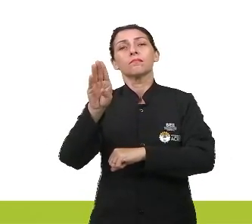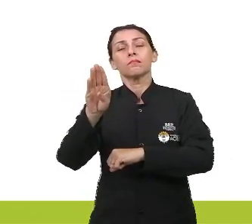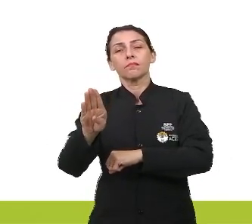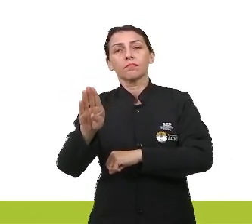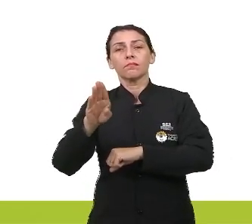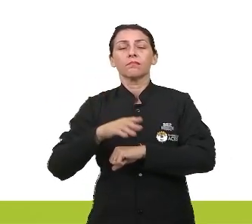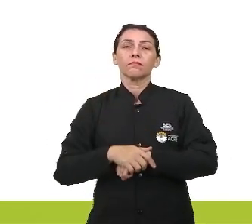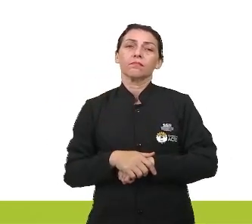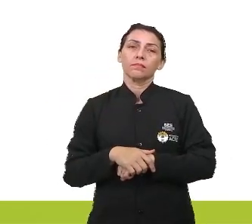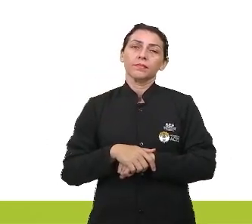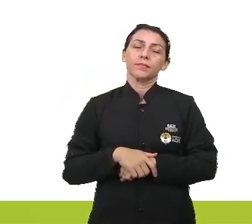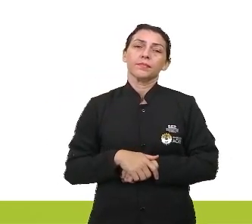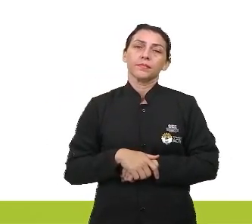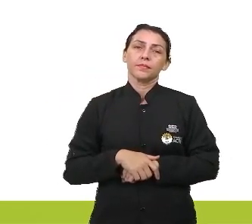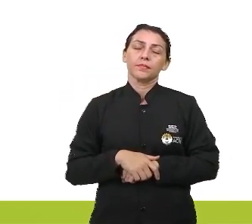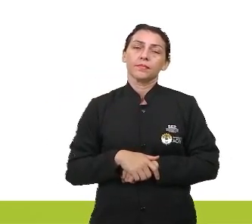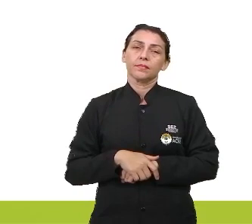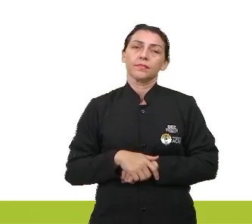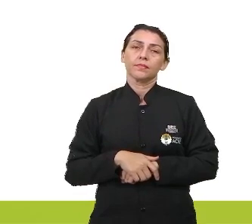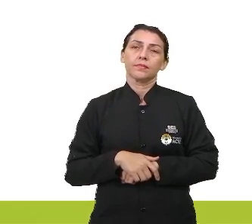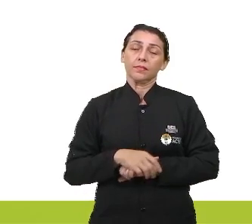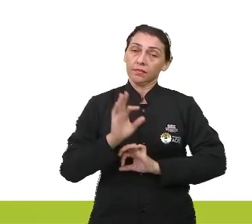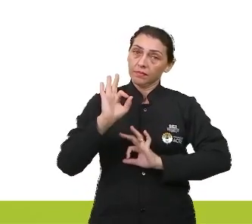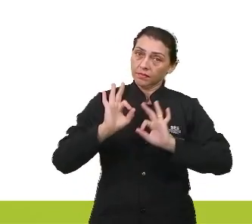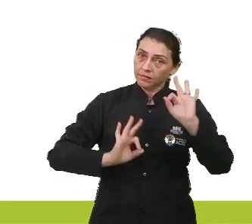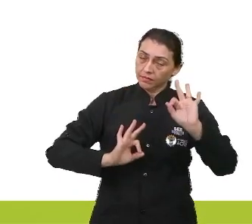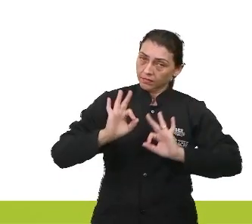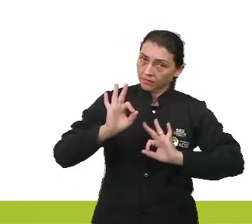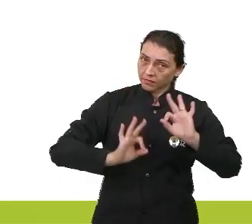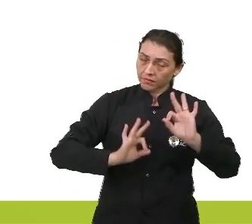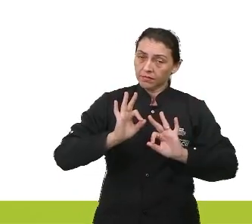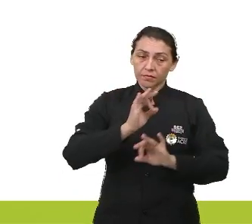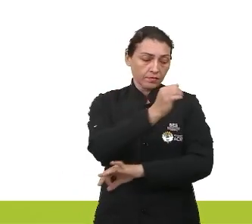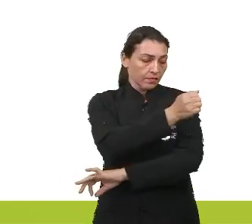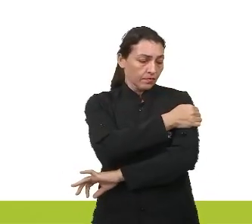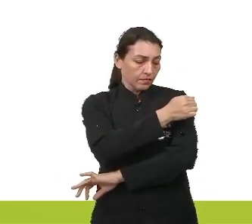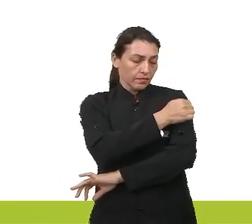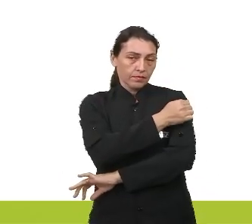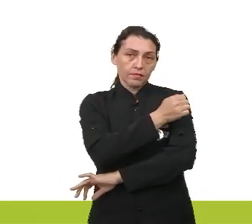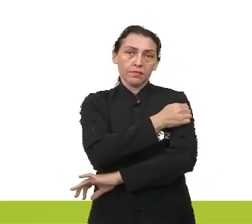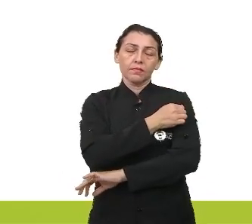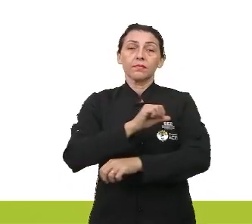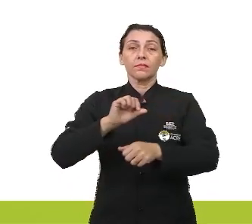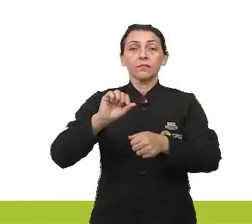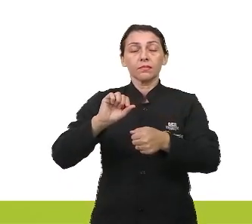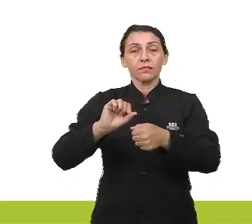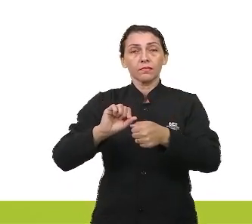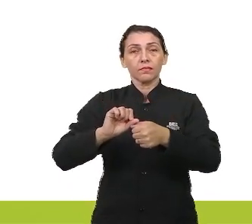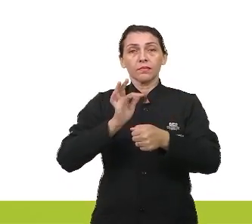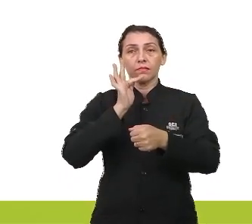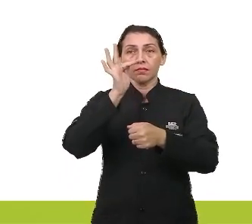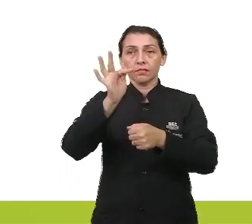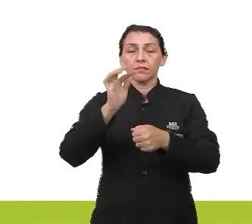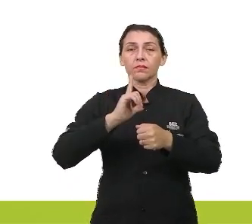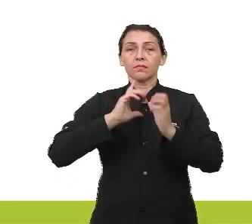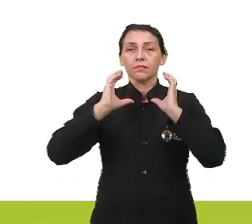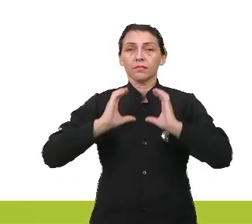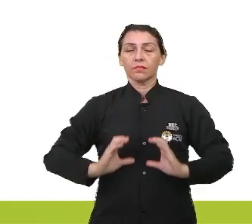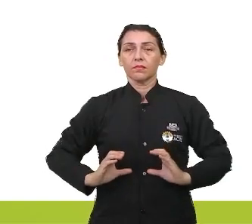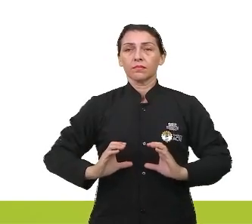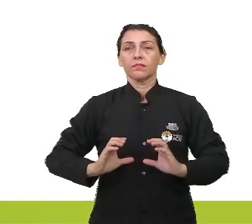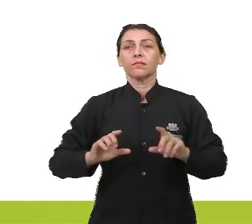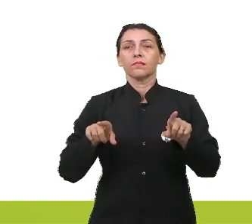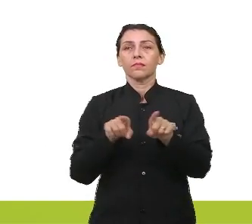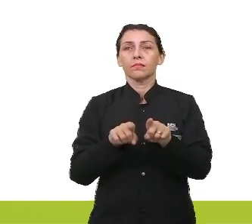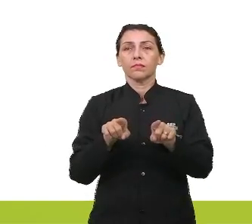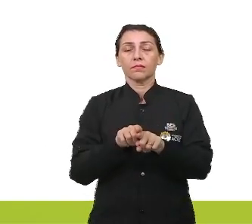LDB, quanto ao preparo do estudante para exercer a cidadania. Ao cobrar